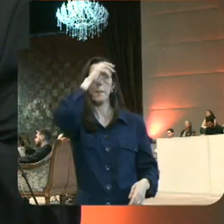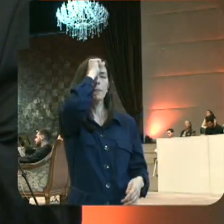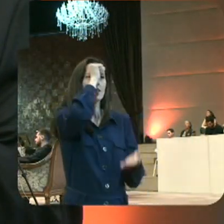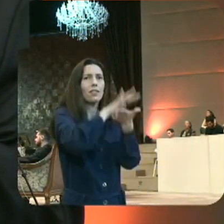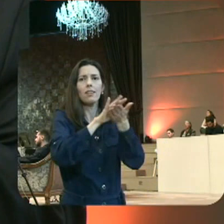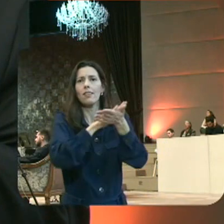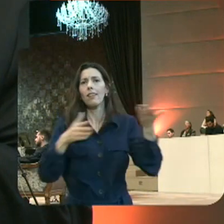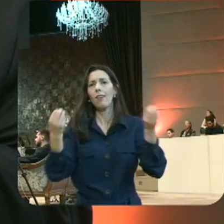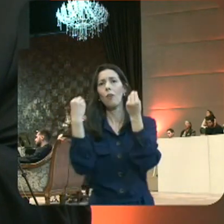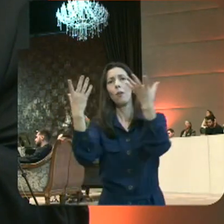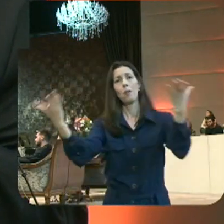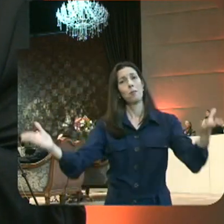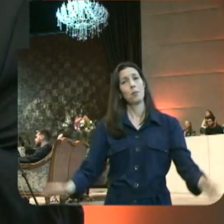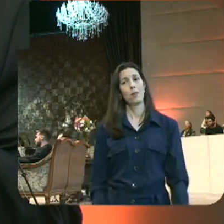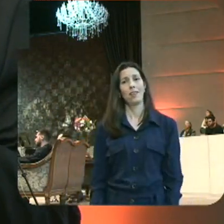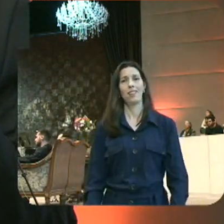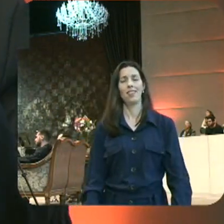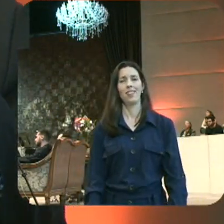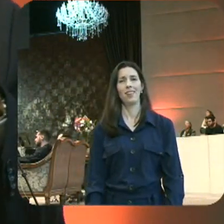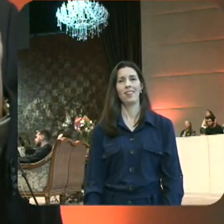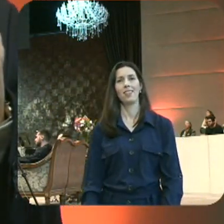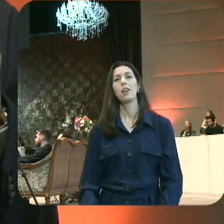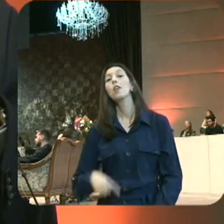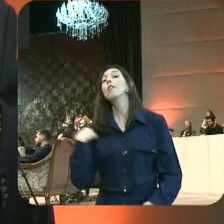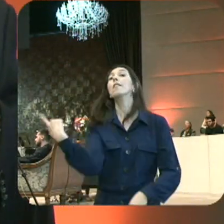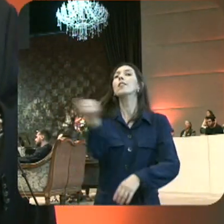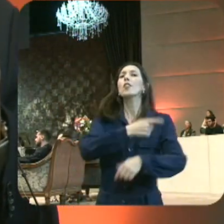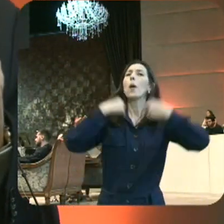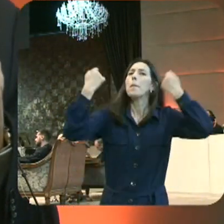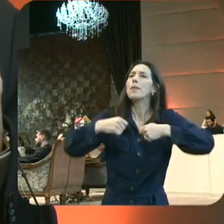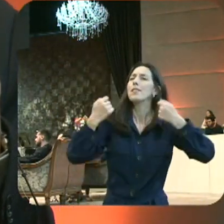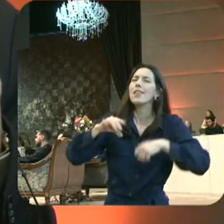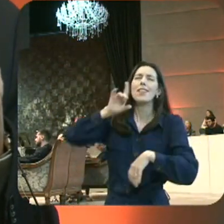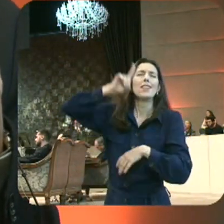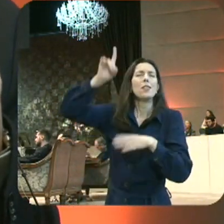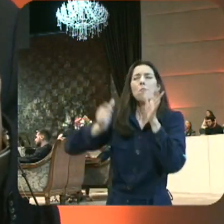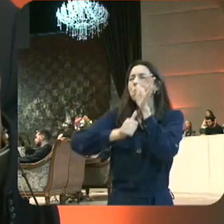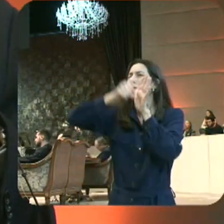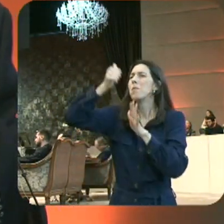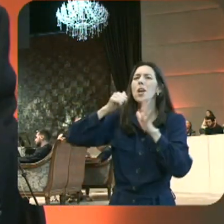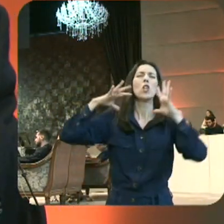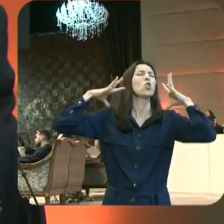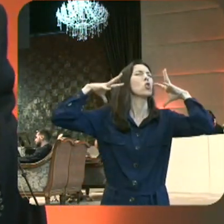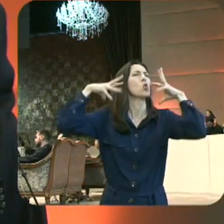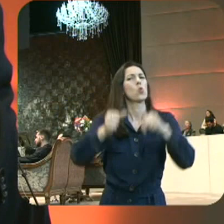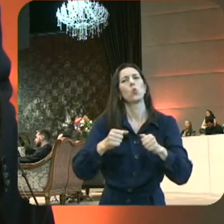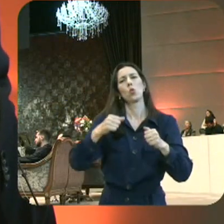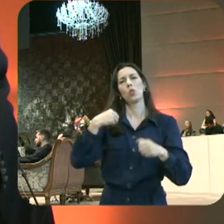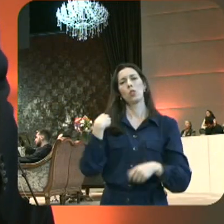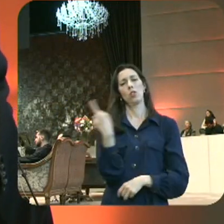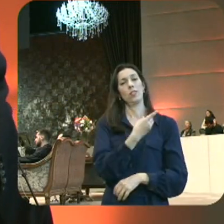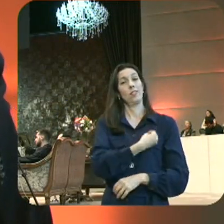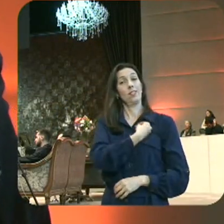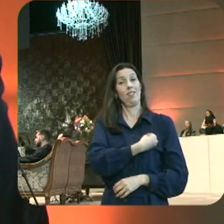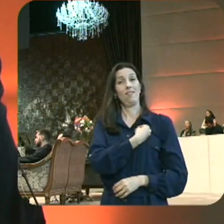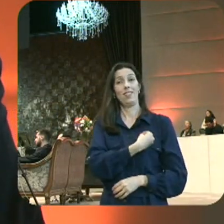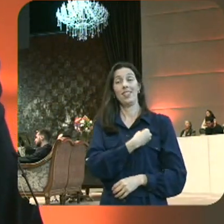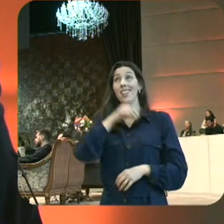o primeiro na nossa vida, em todas as áreas da nossa vida, quem